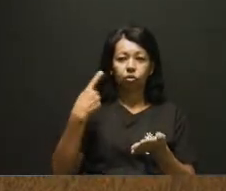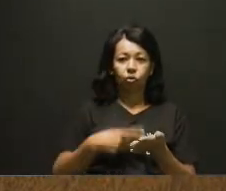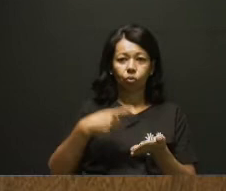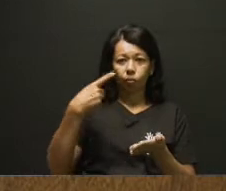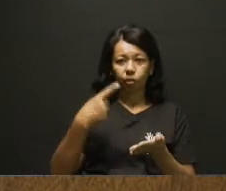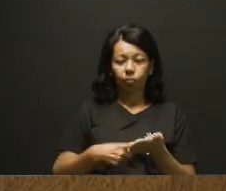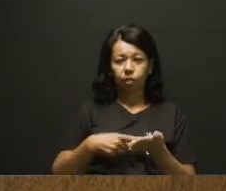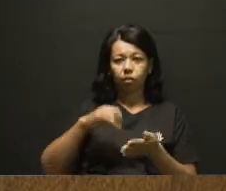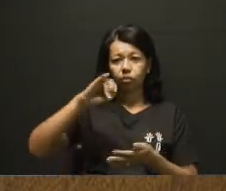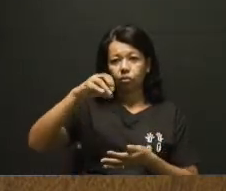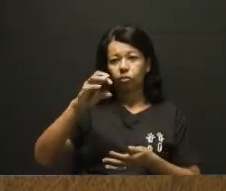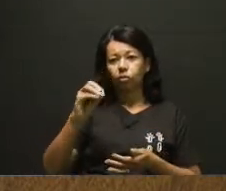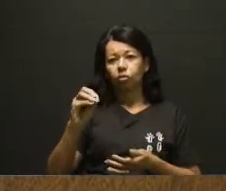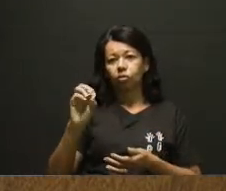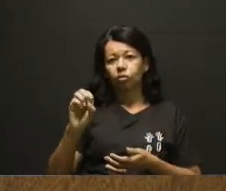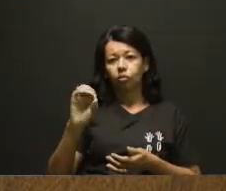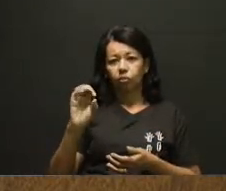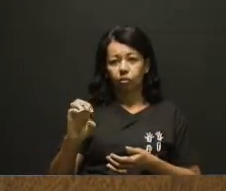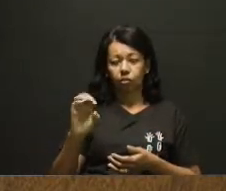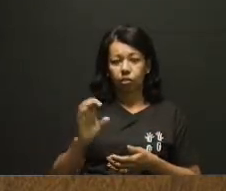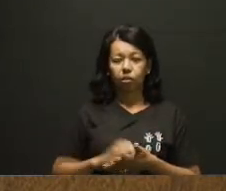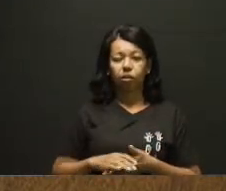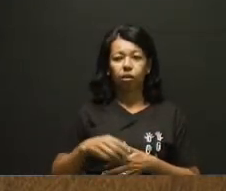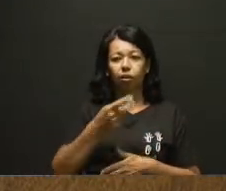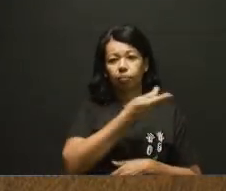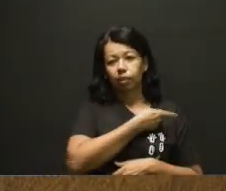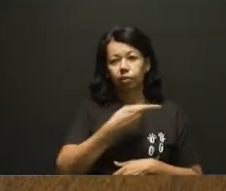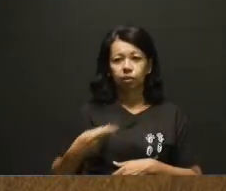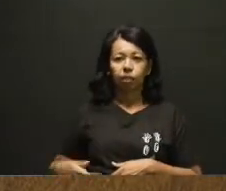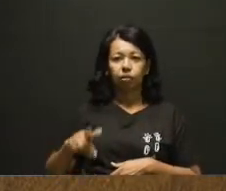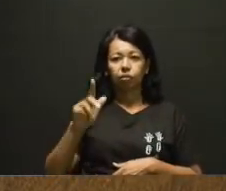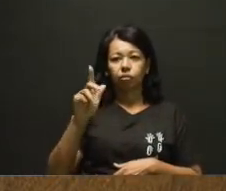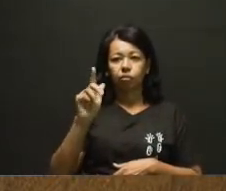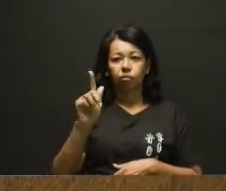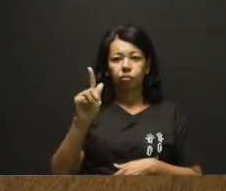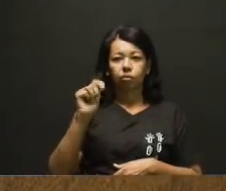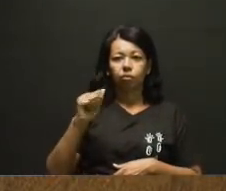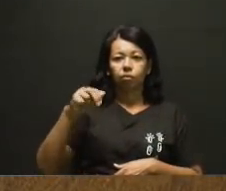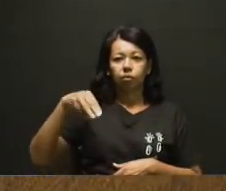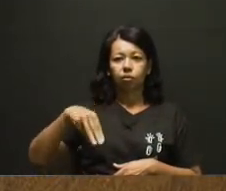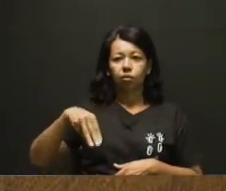a josilene alves dos santos que a presidente do gam pac